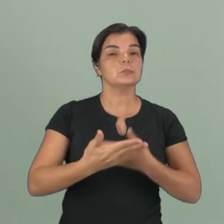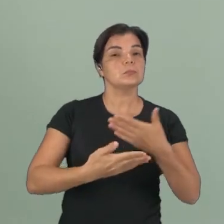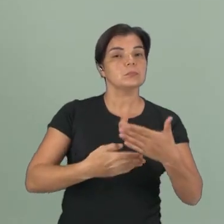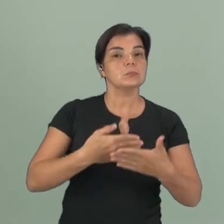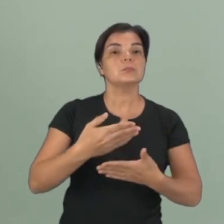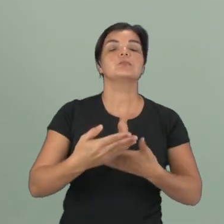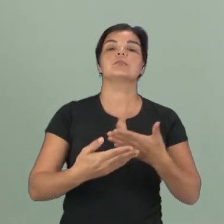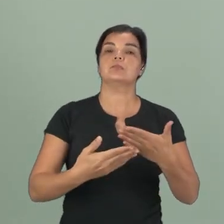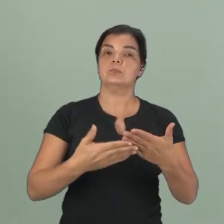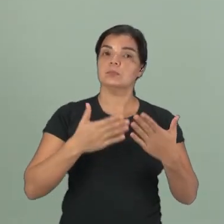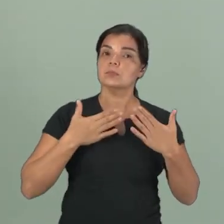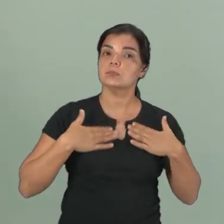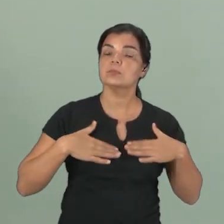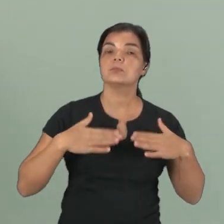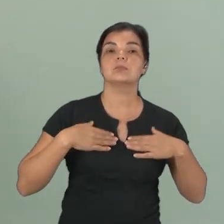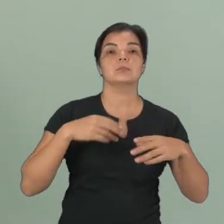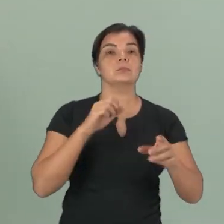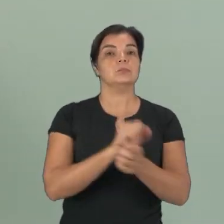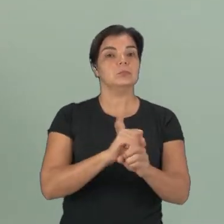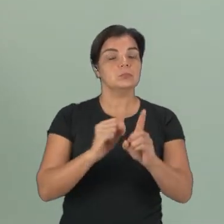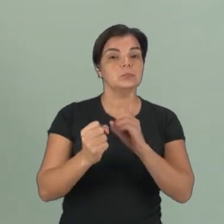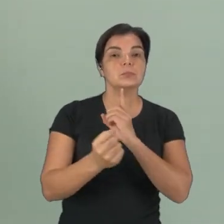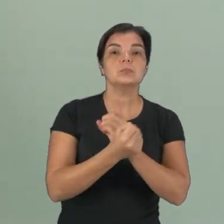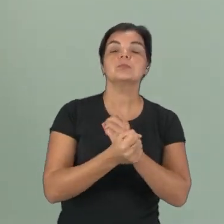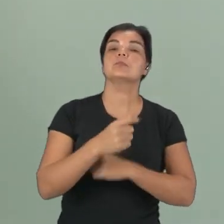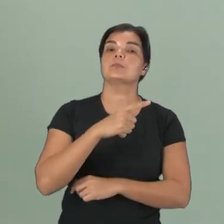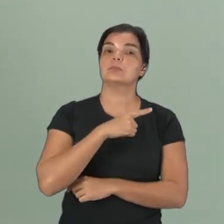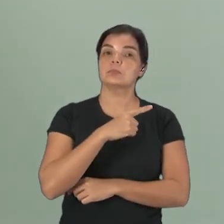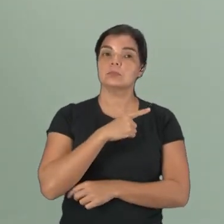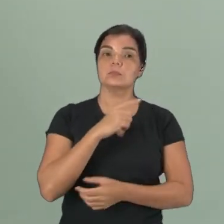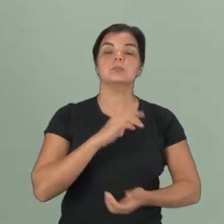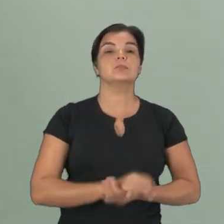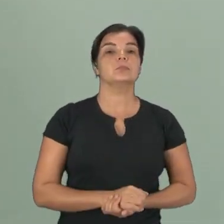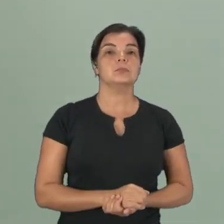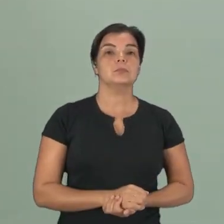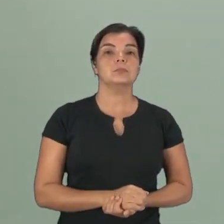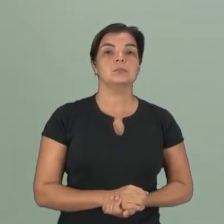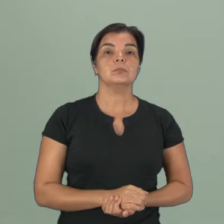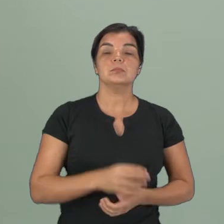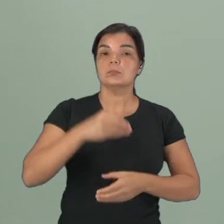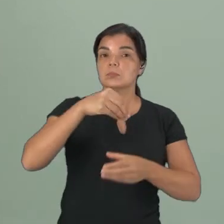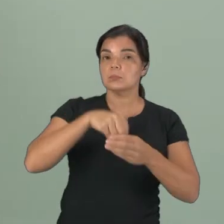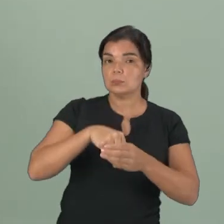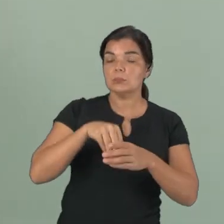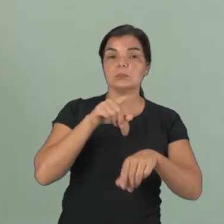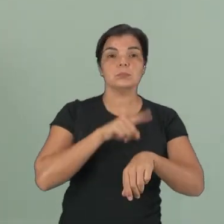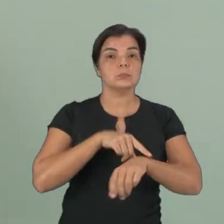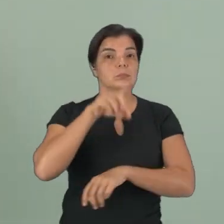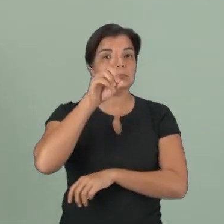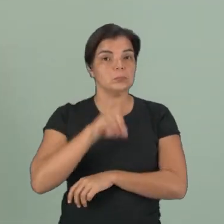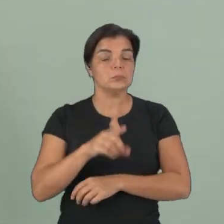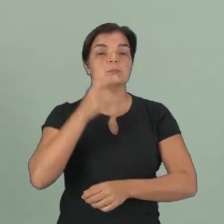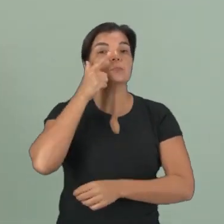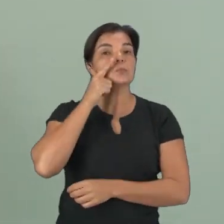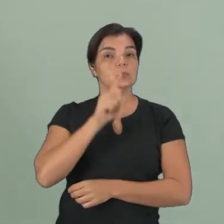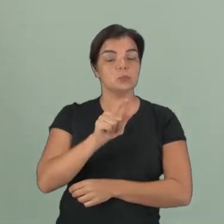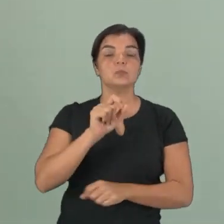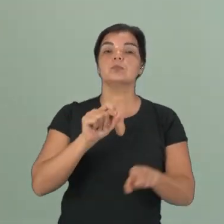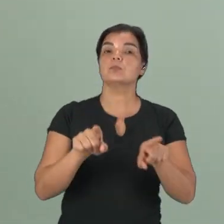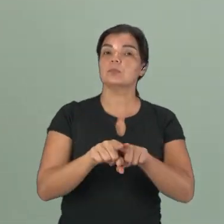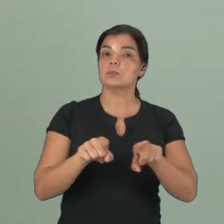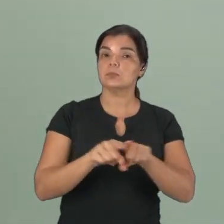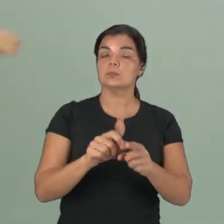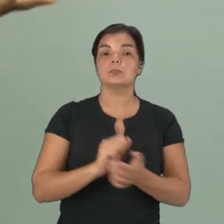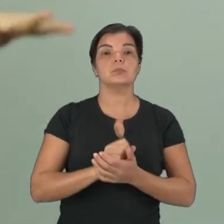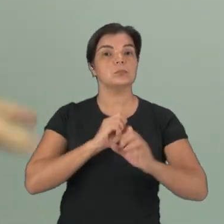ainda muito lentamente na nossa sociedade. A gente tem, dentro desse tipo de direitos, o alcance do